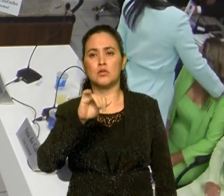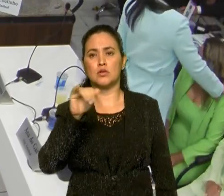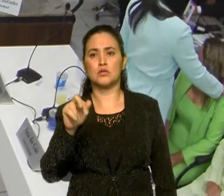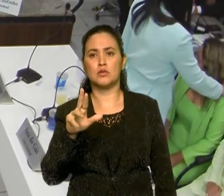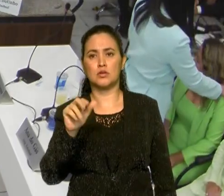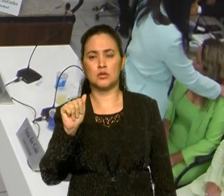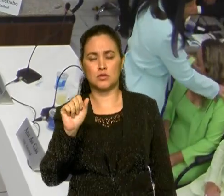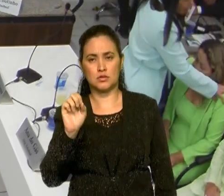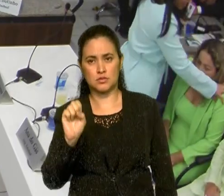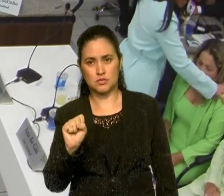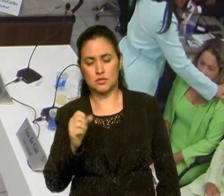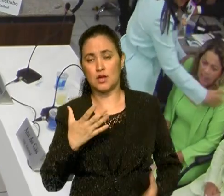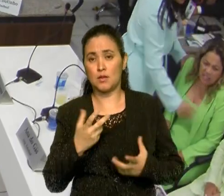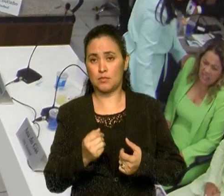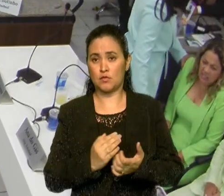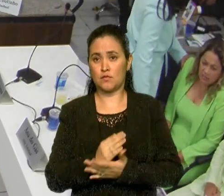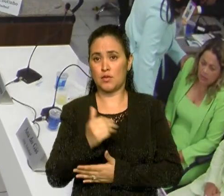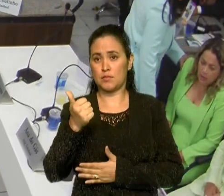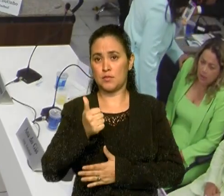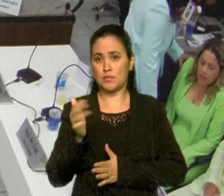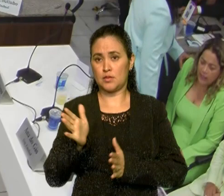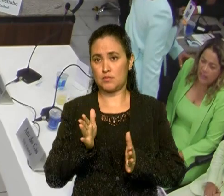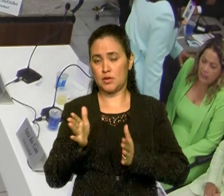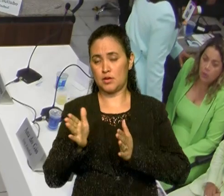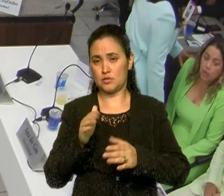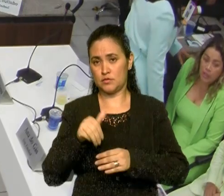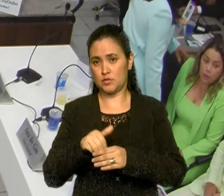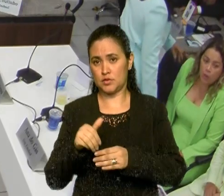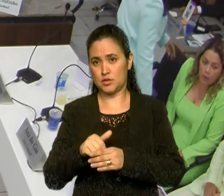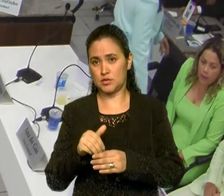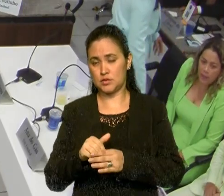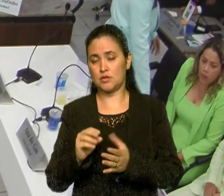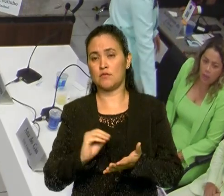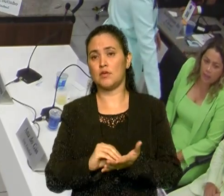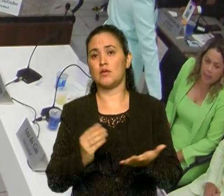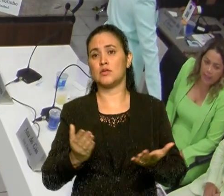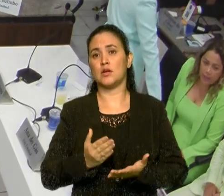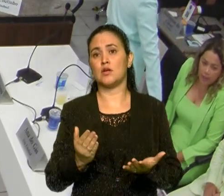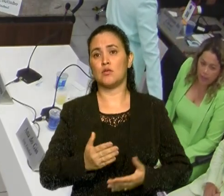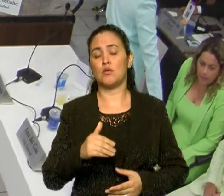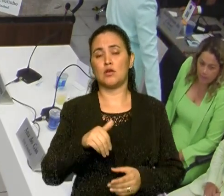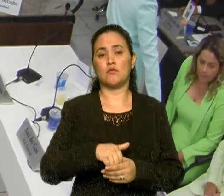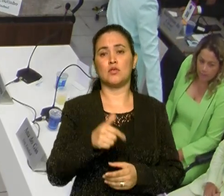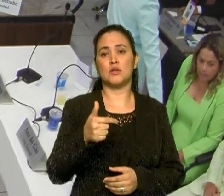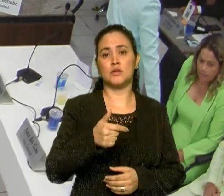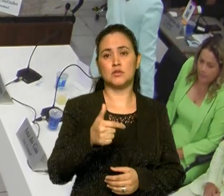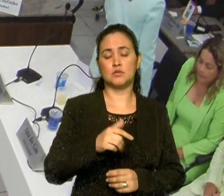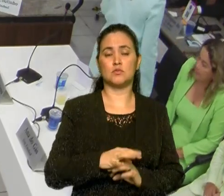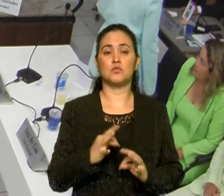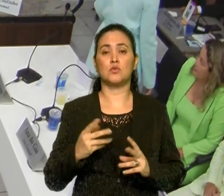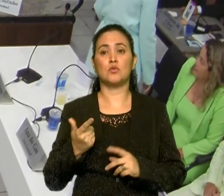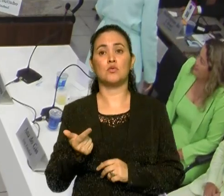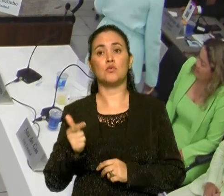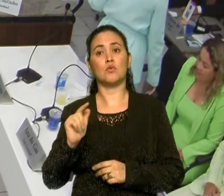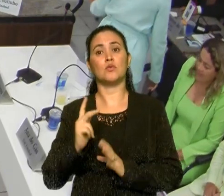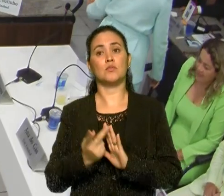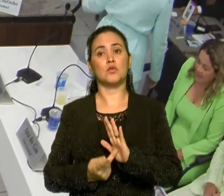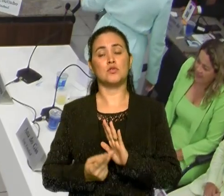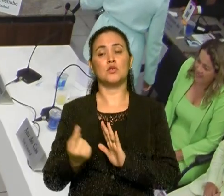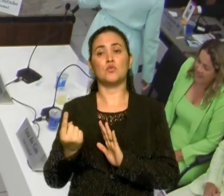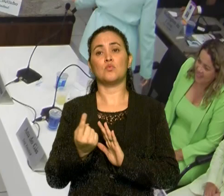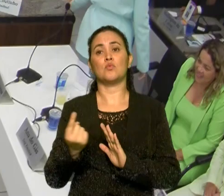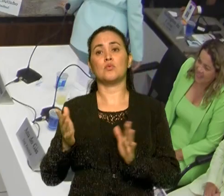a votação em segundo turno. Todos os outros projetos foram em turno único e já foram aprovados. Inclusive, teve